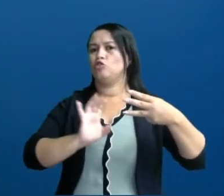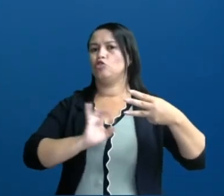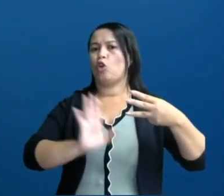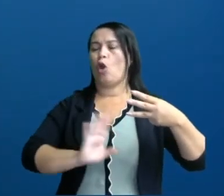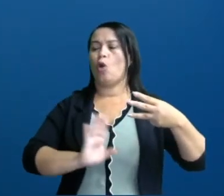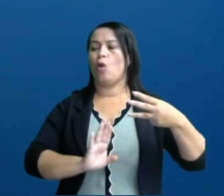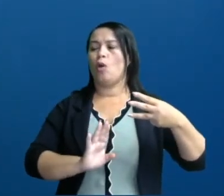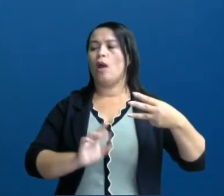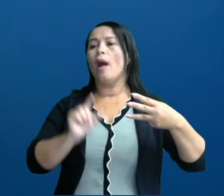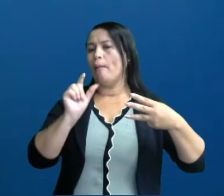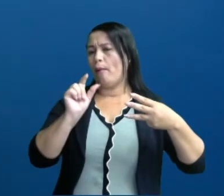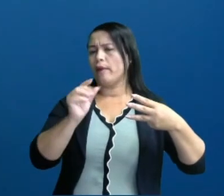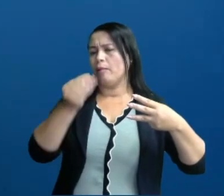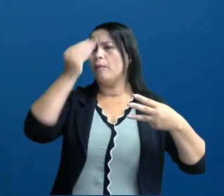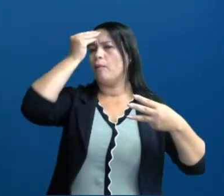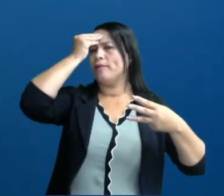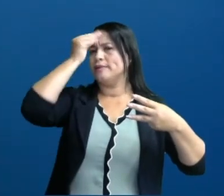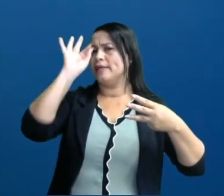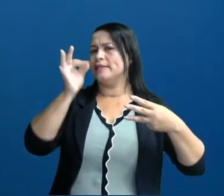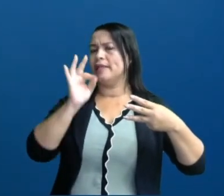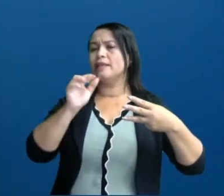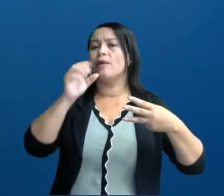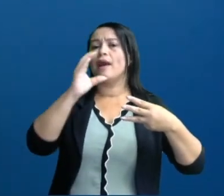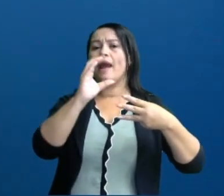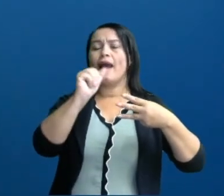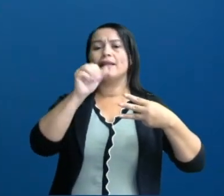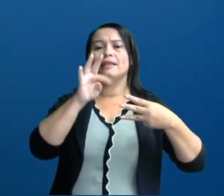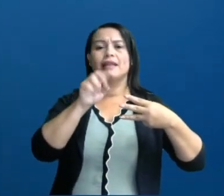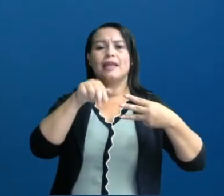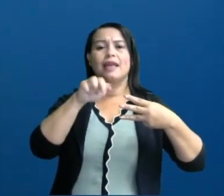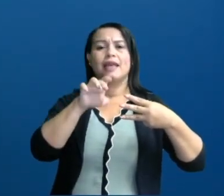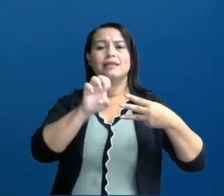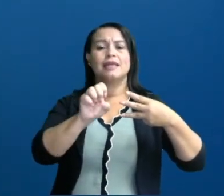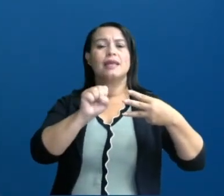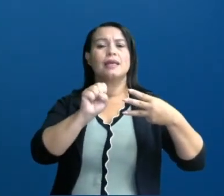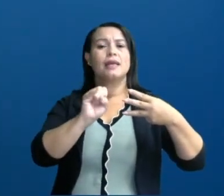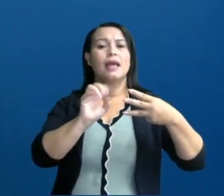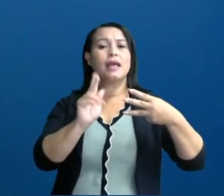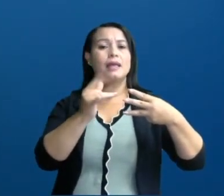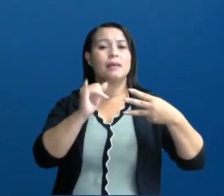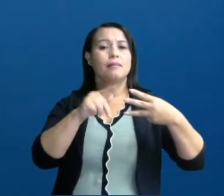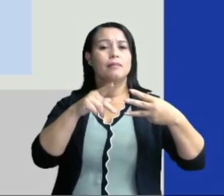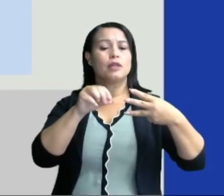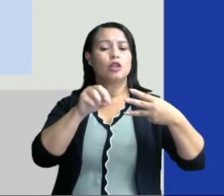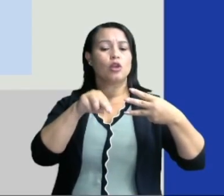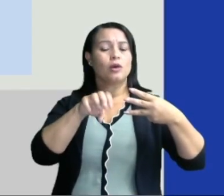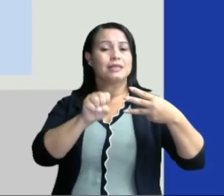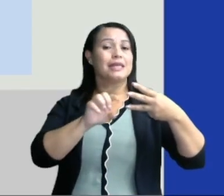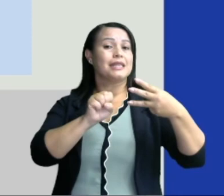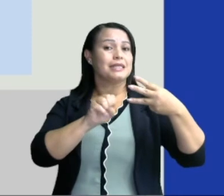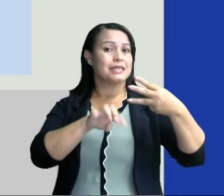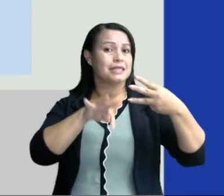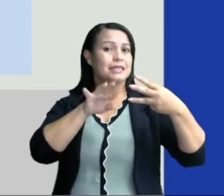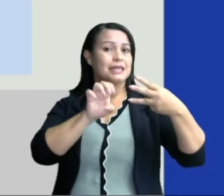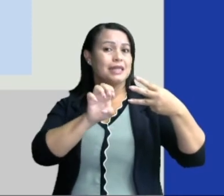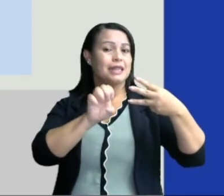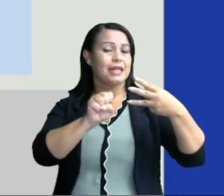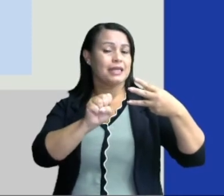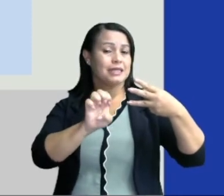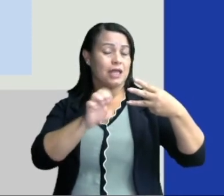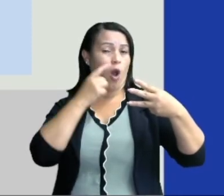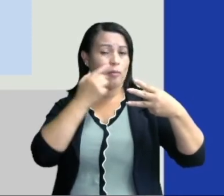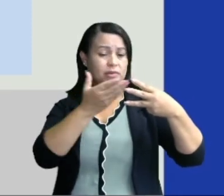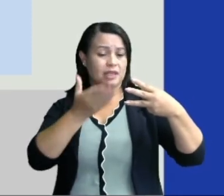3. Então, é pouquinho para você decorar. Catequese, hipnose e síntese. Elas terminam